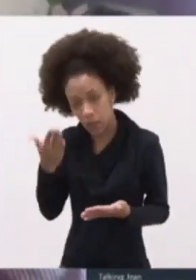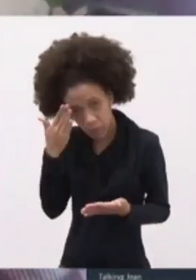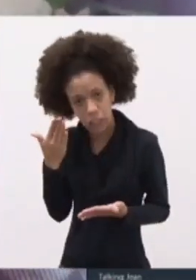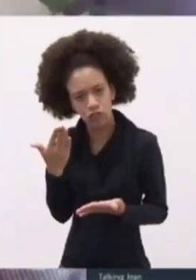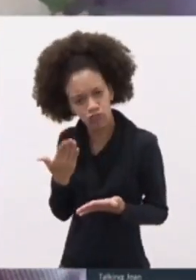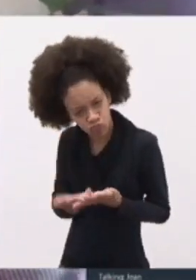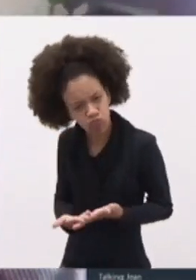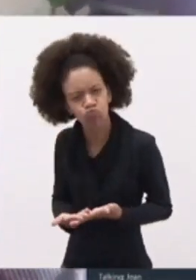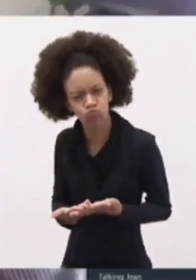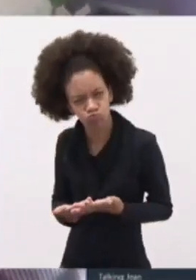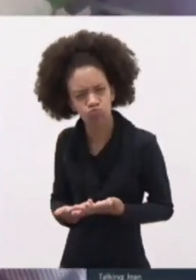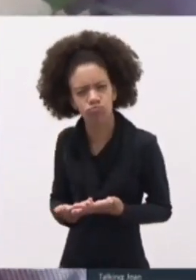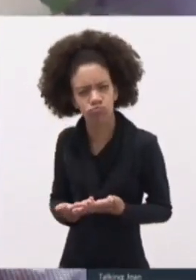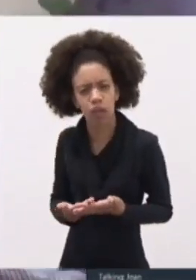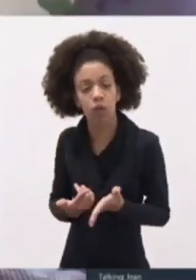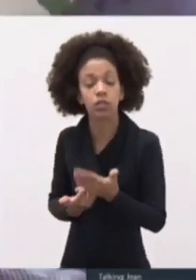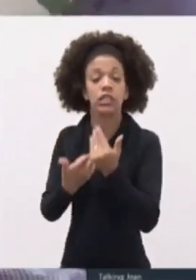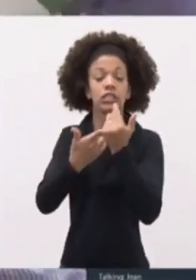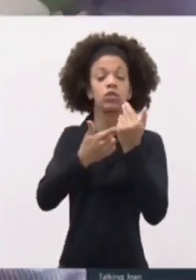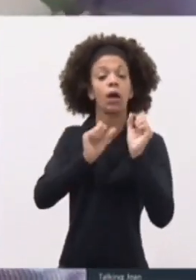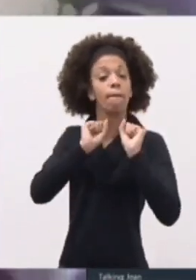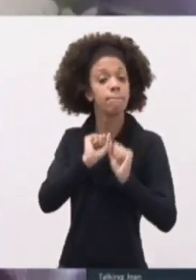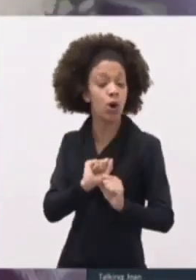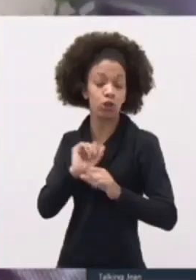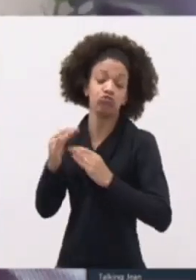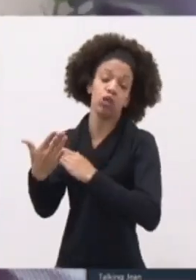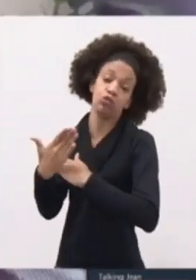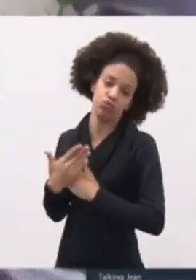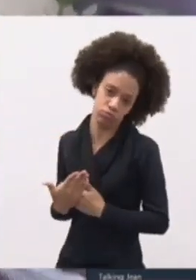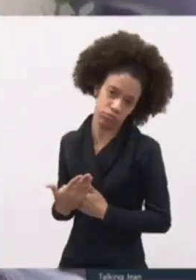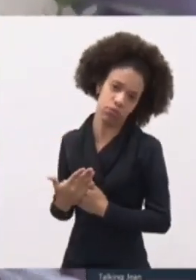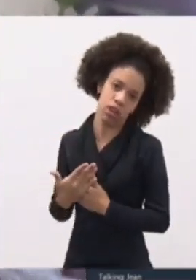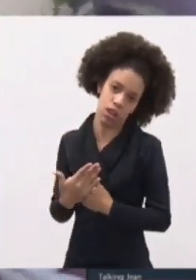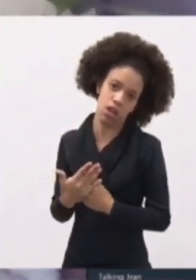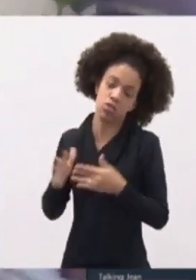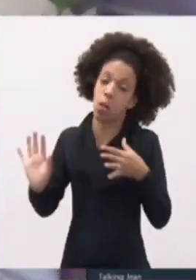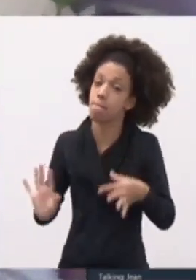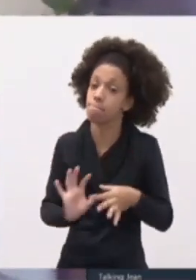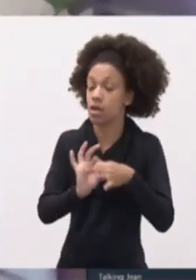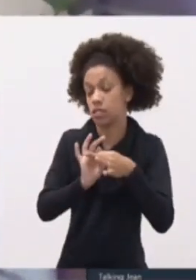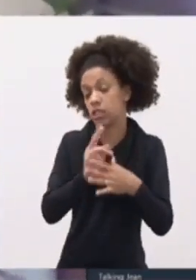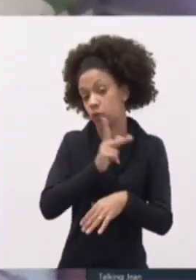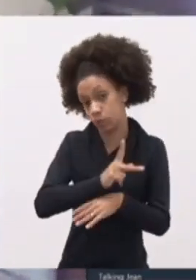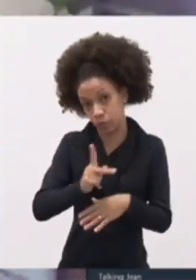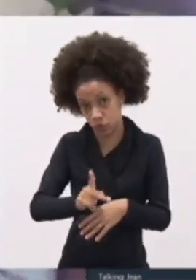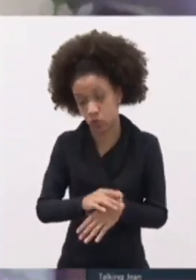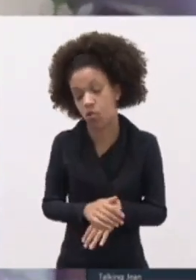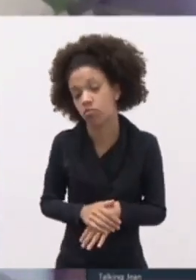muito no que a tecnologia pode ser um parceiro do professor, né?